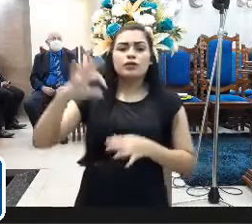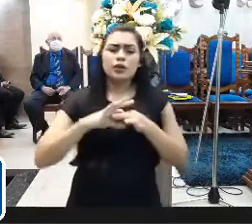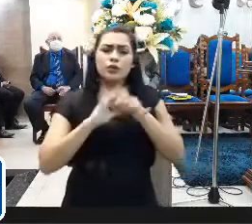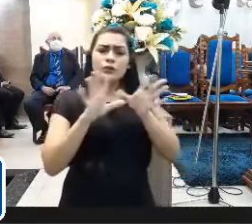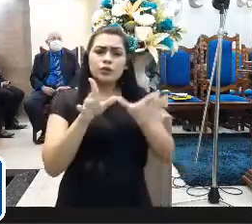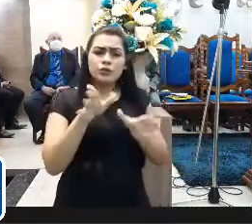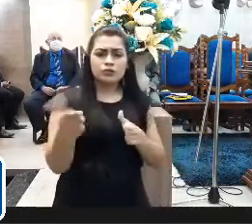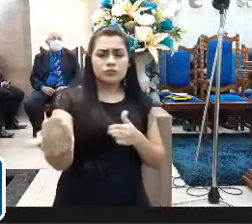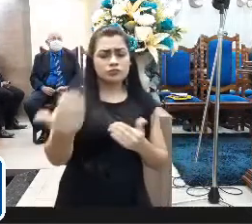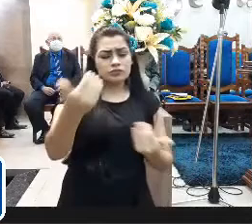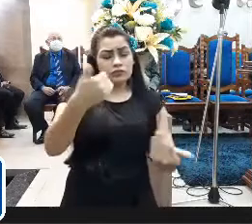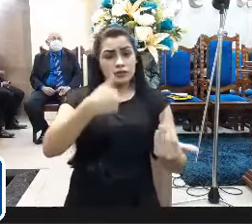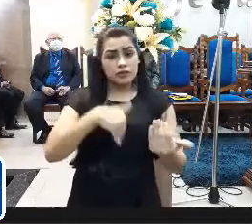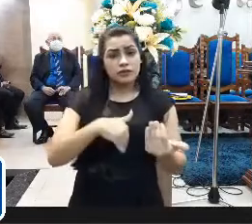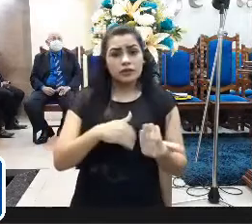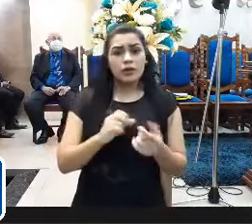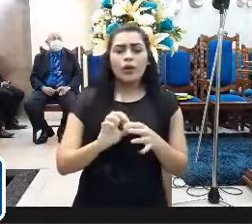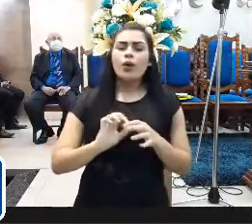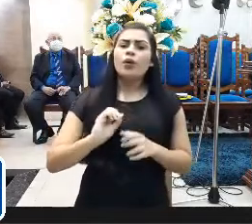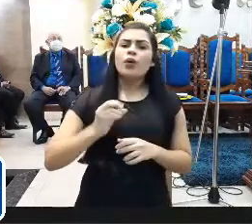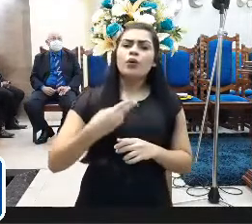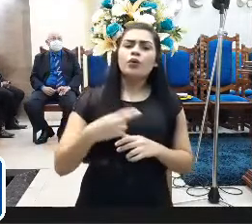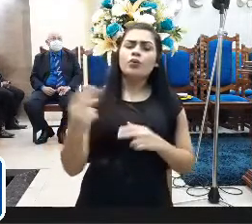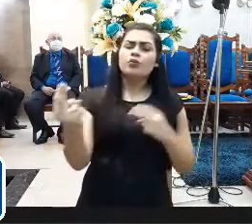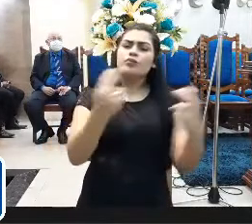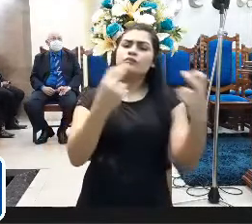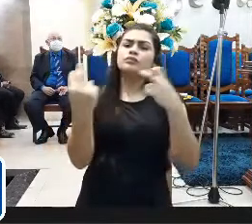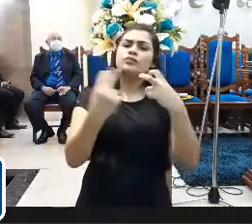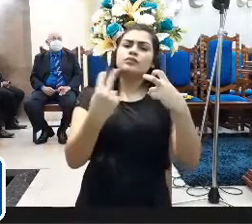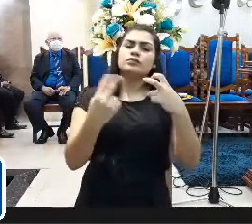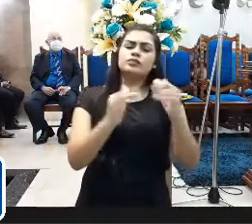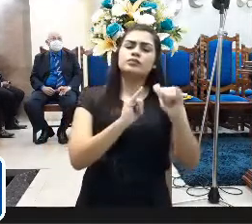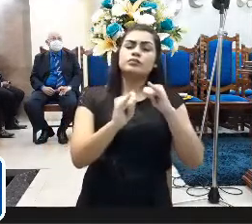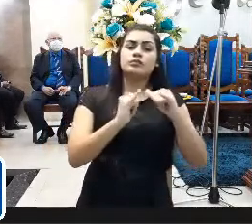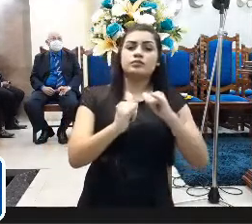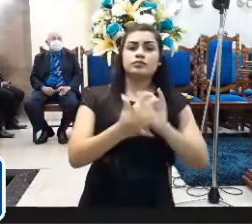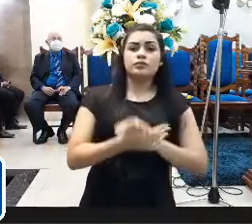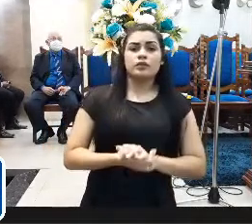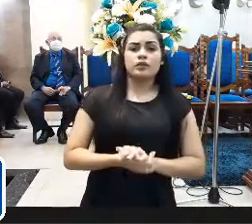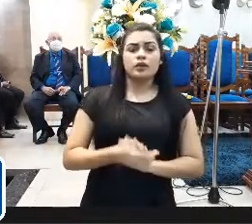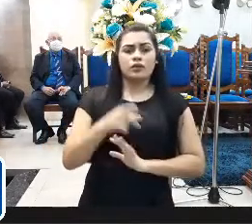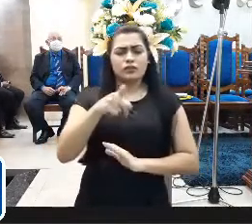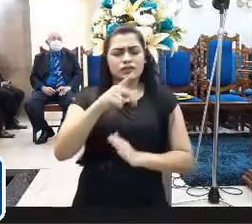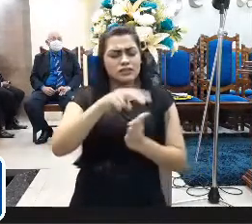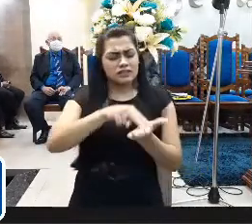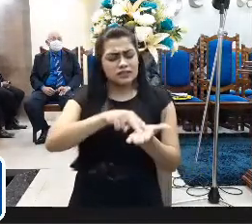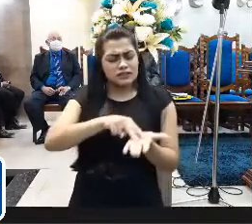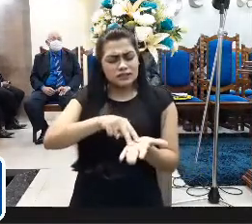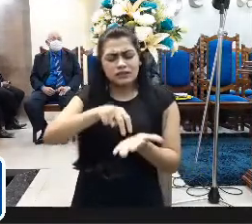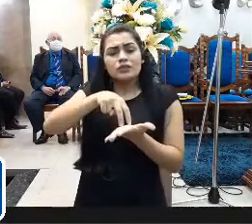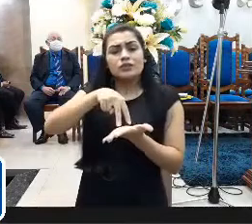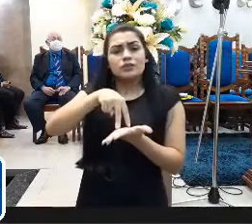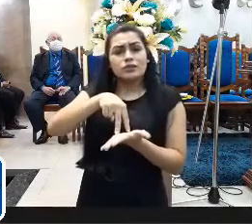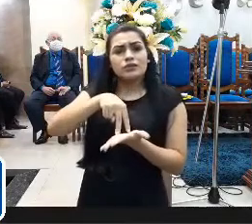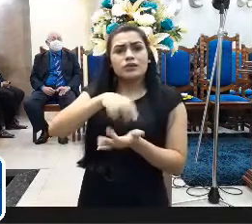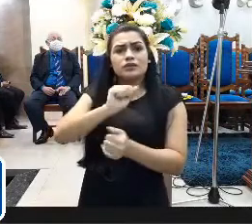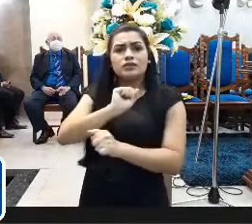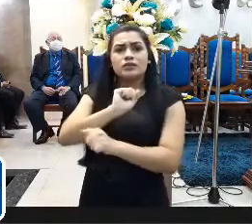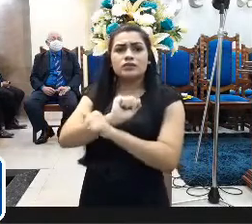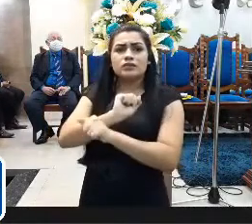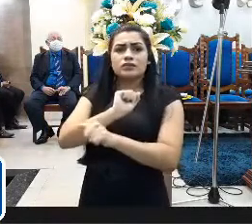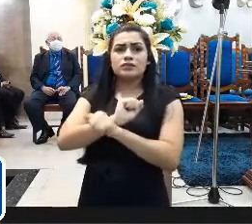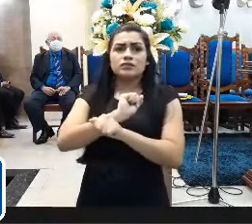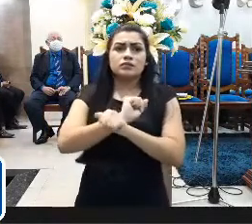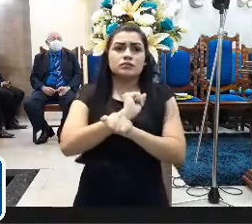palavra, aleluia, oh bendito seja Deus, fique na ponta dos pés, oh glória a Deus,